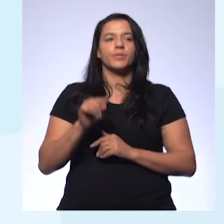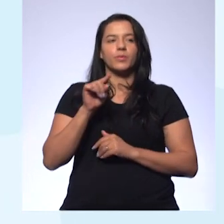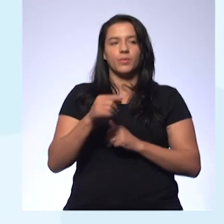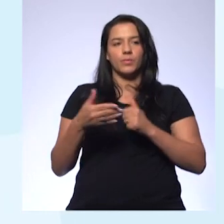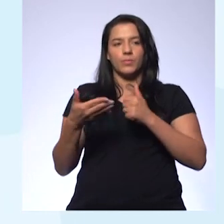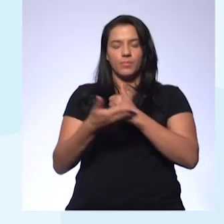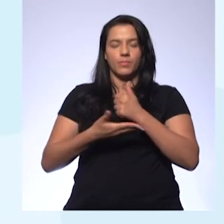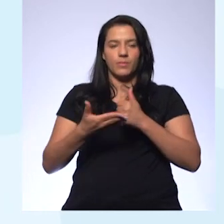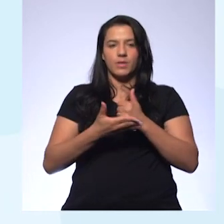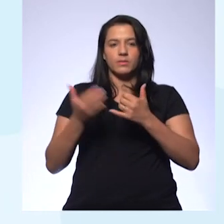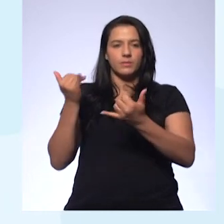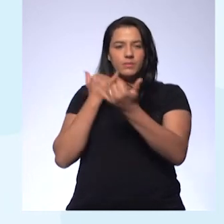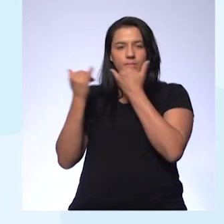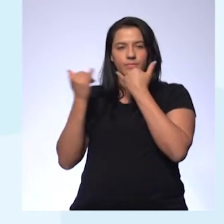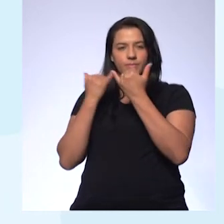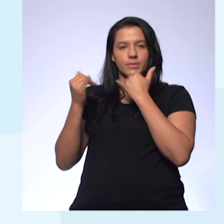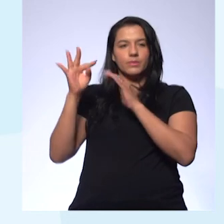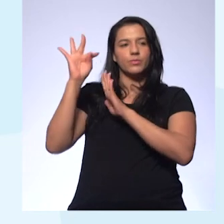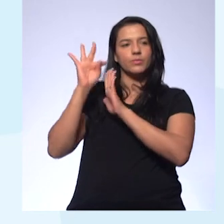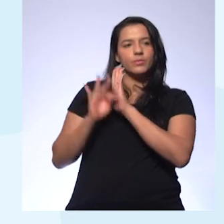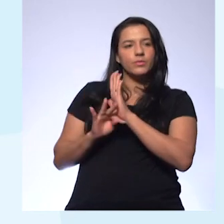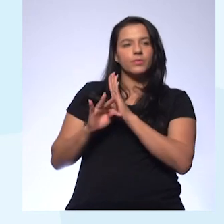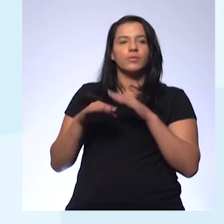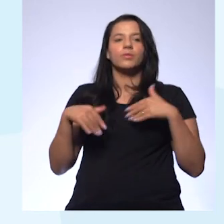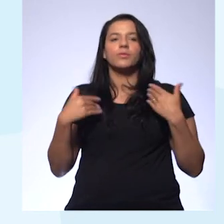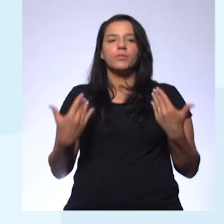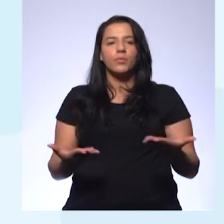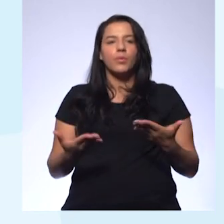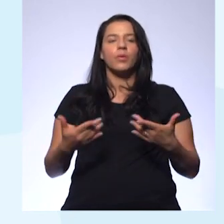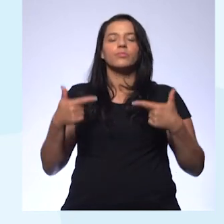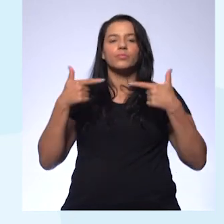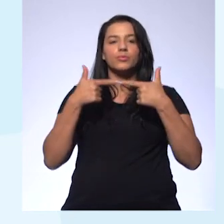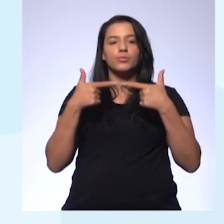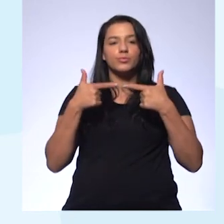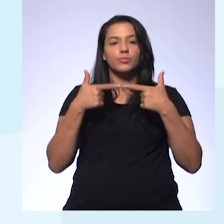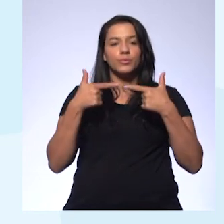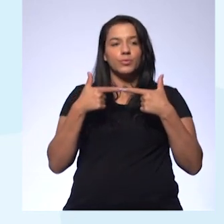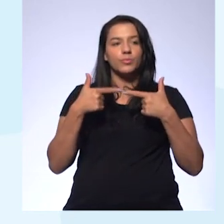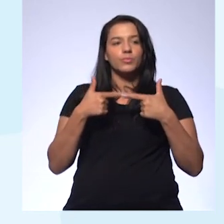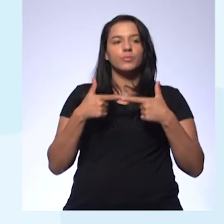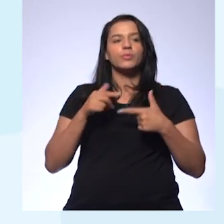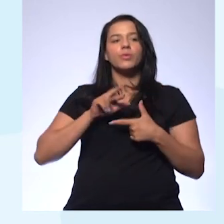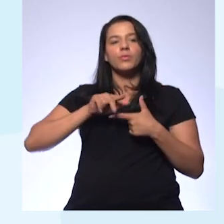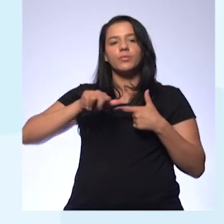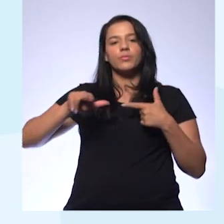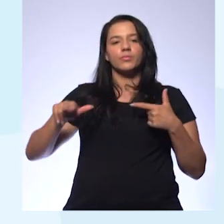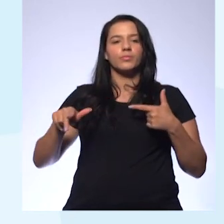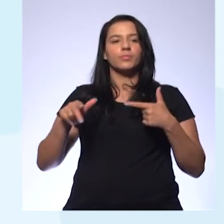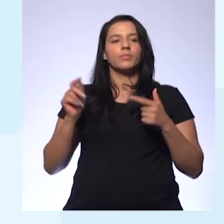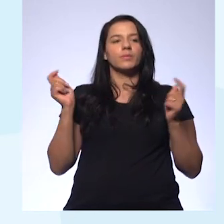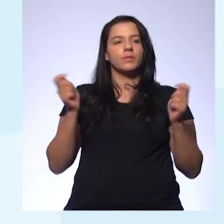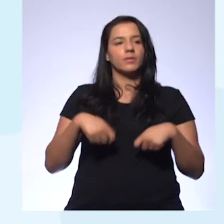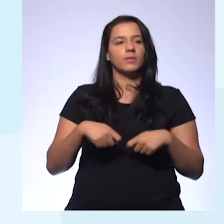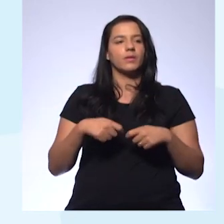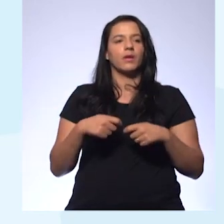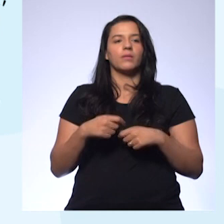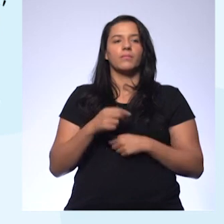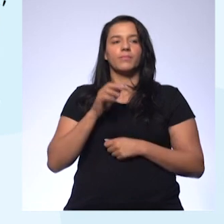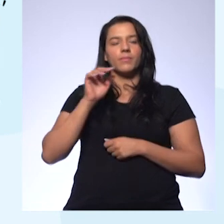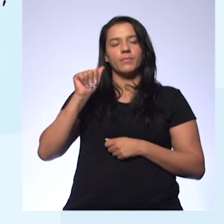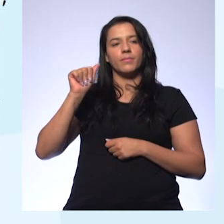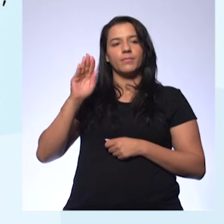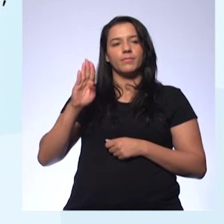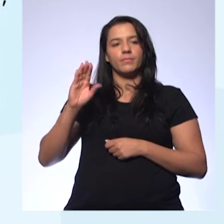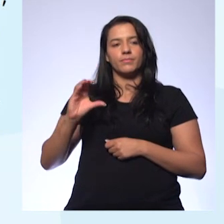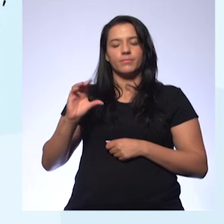nas informações do texto, qual dentre os isômeros seguintes seria este composto? Eu